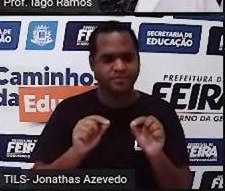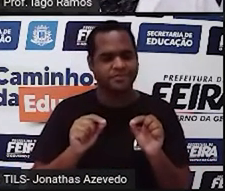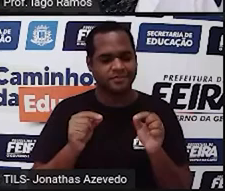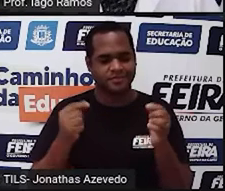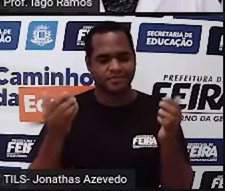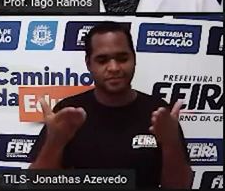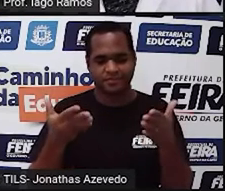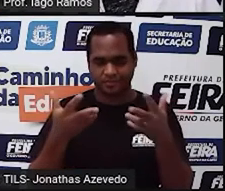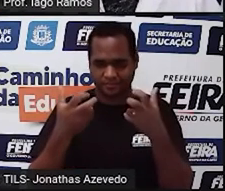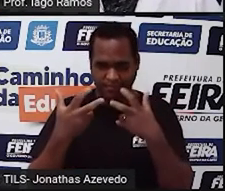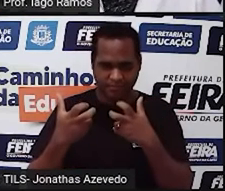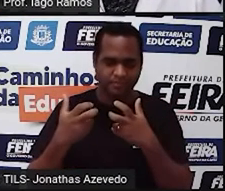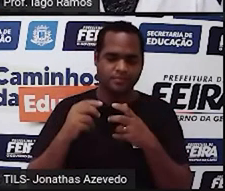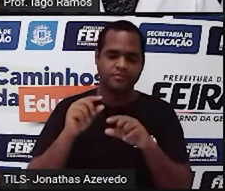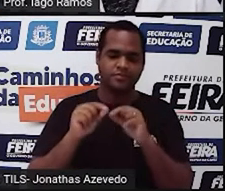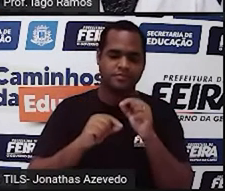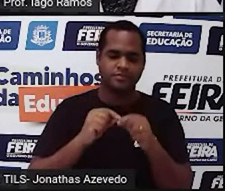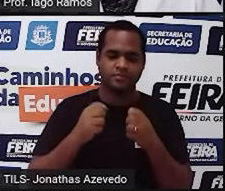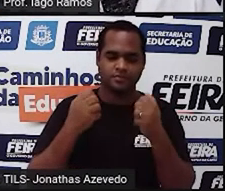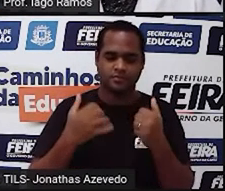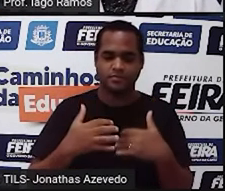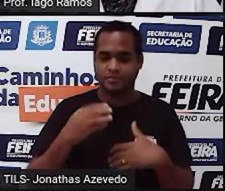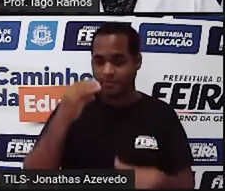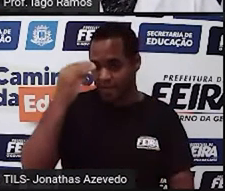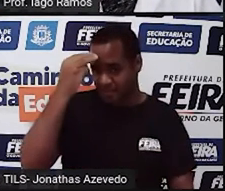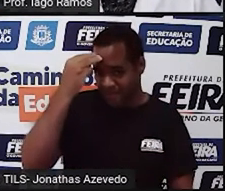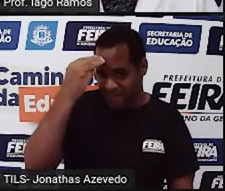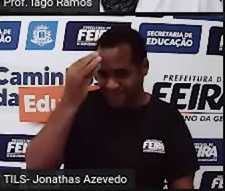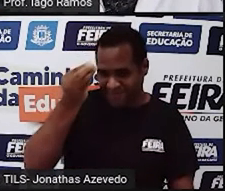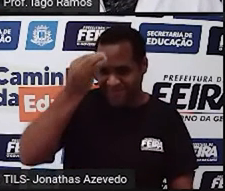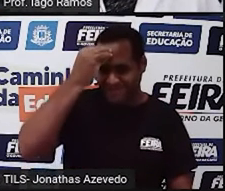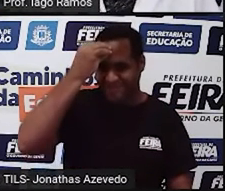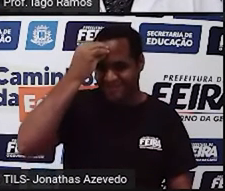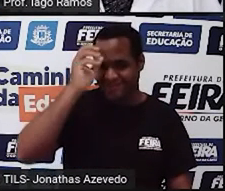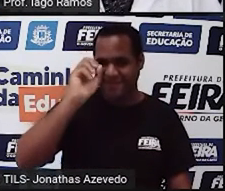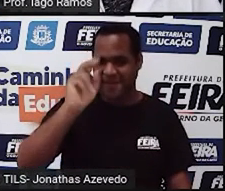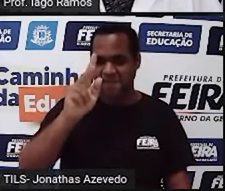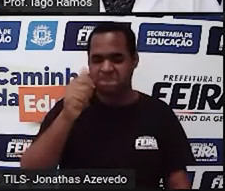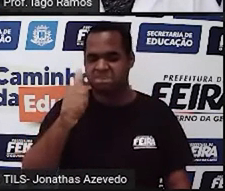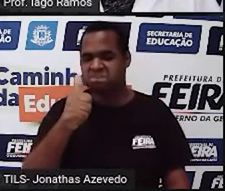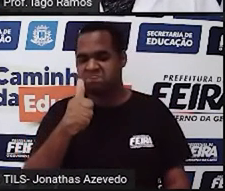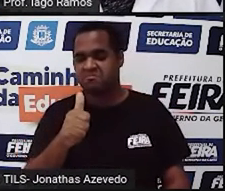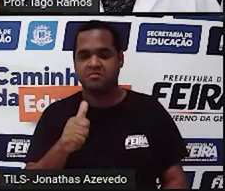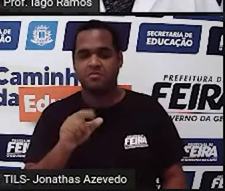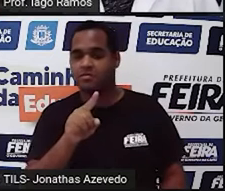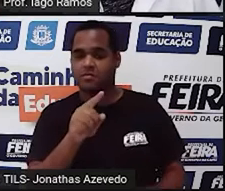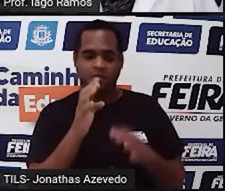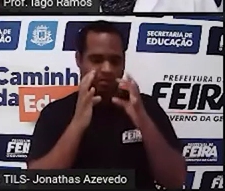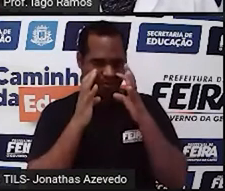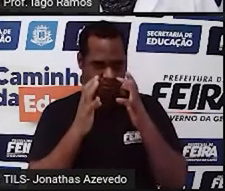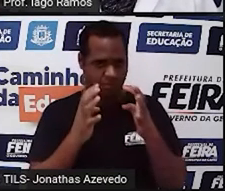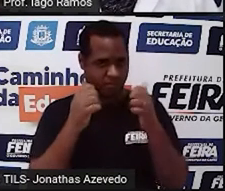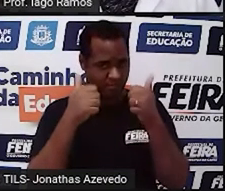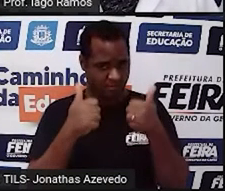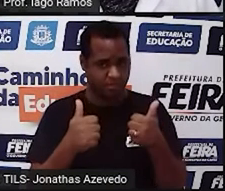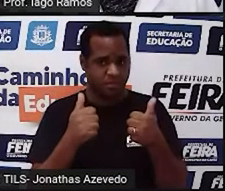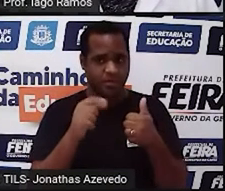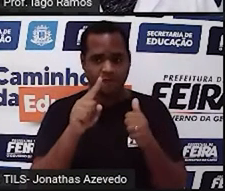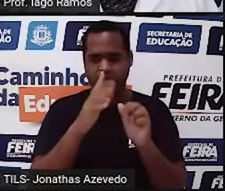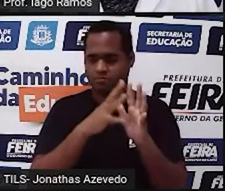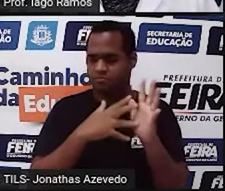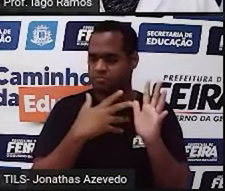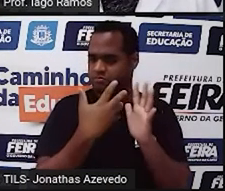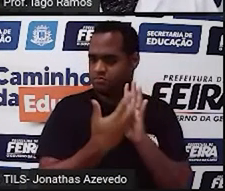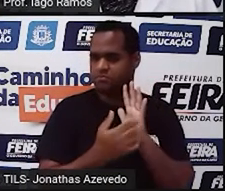fazendo essa busca aí na memória Tá bom mas atenção aqui o seguinte o quando a gente olha para essa